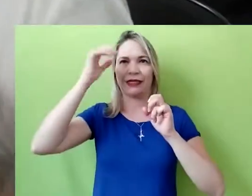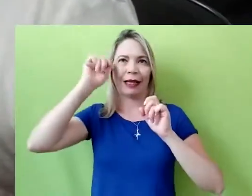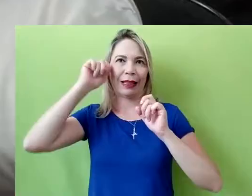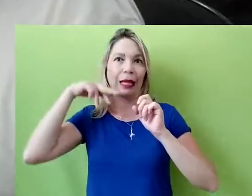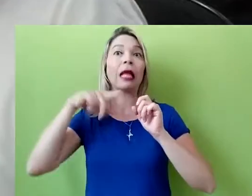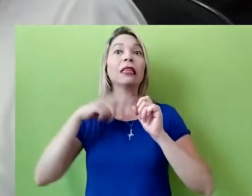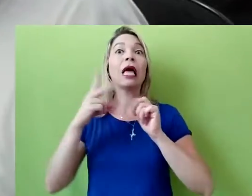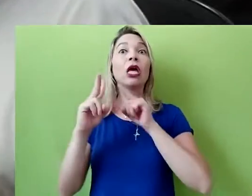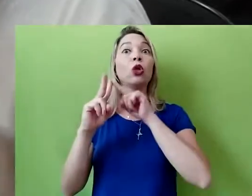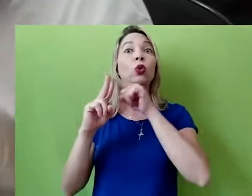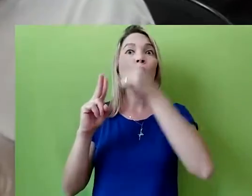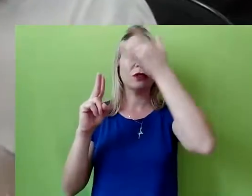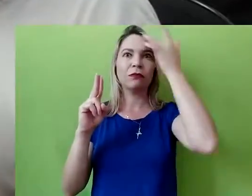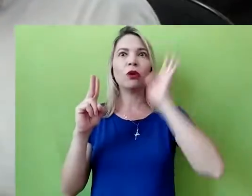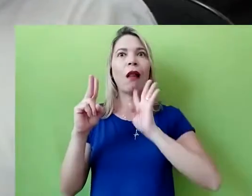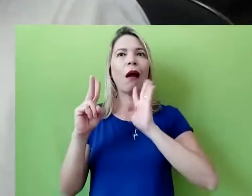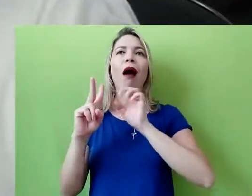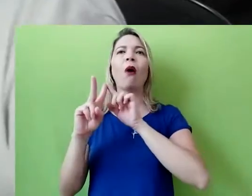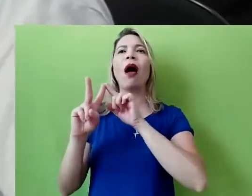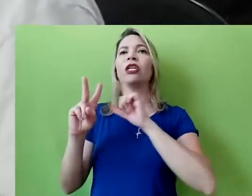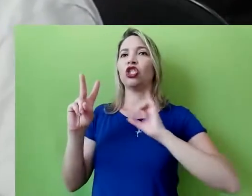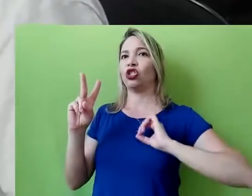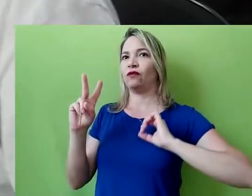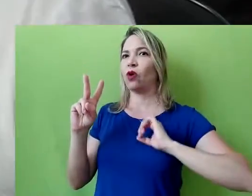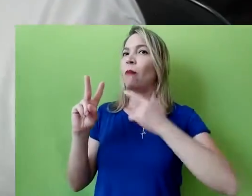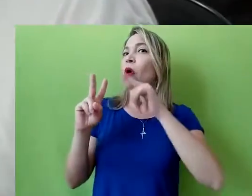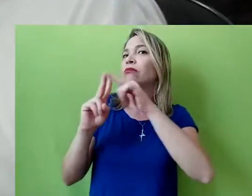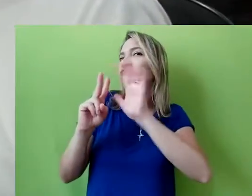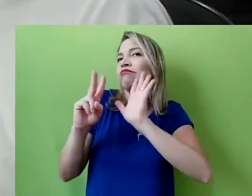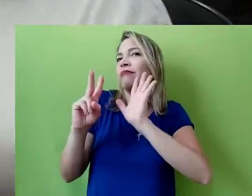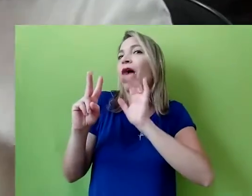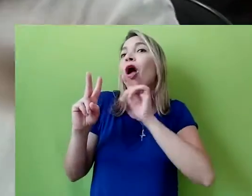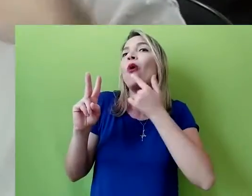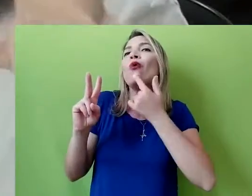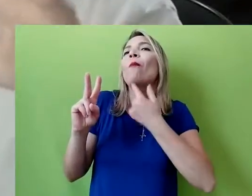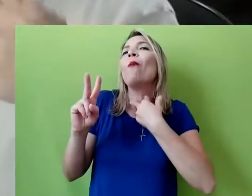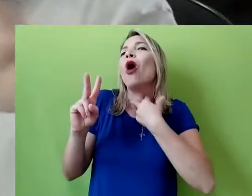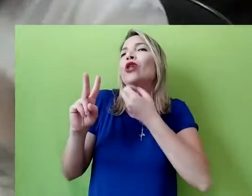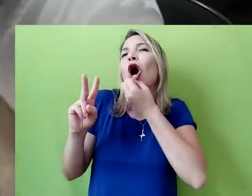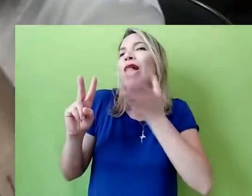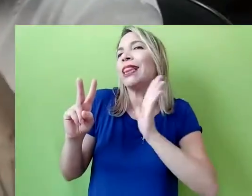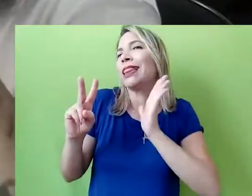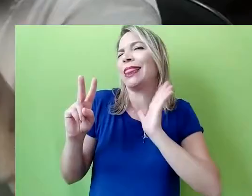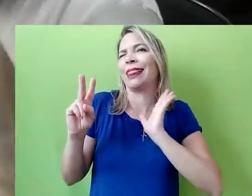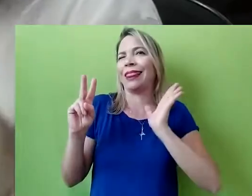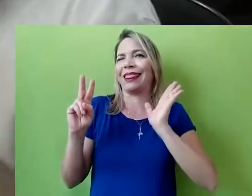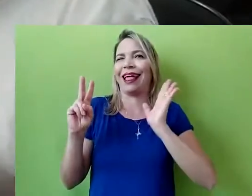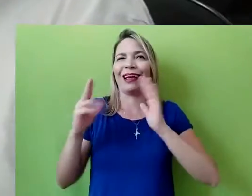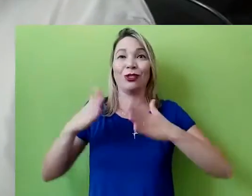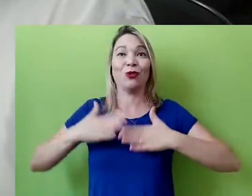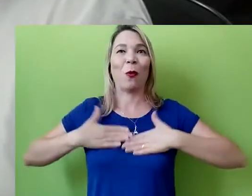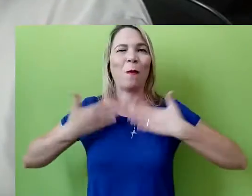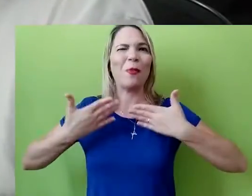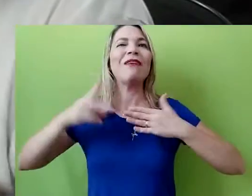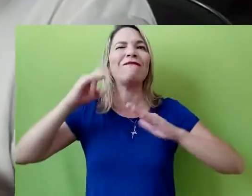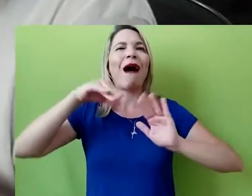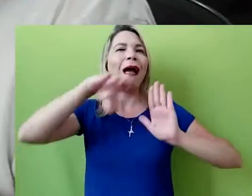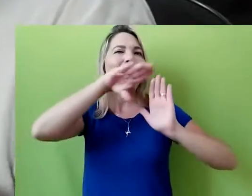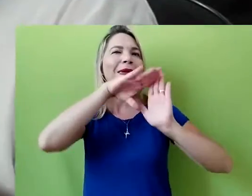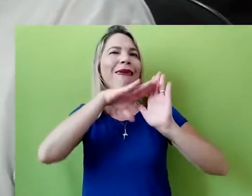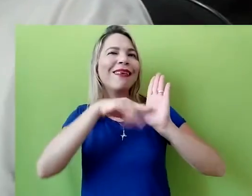Duas pessoas bem bacanas, uma de Divinópolis, né? Ainda é surpresa, vocês vão estar vendo a programação